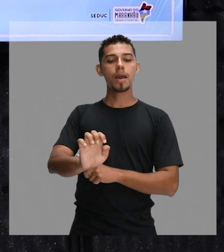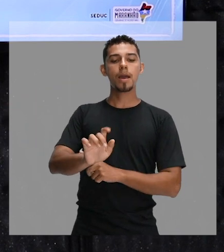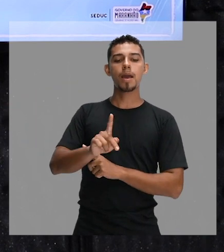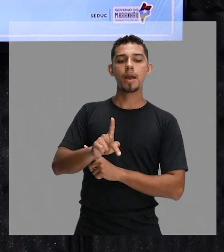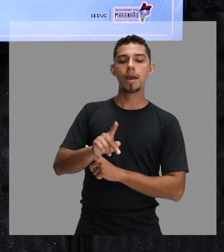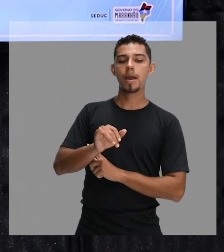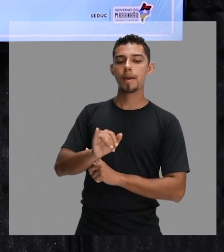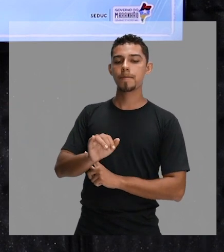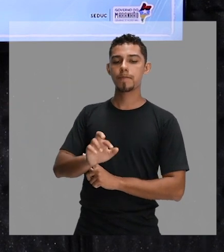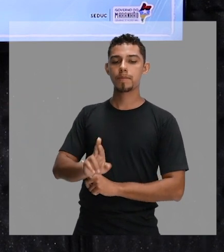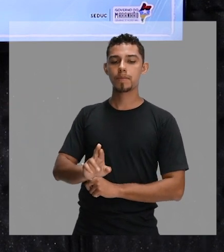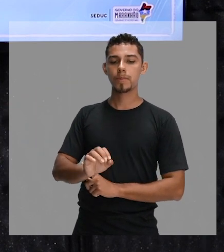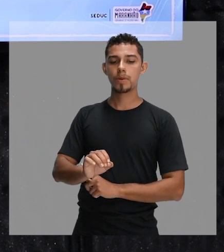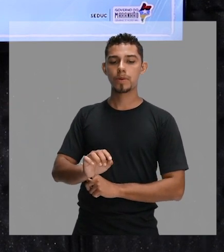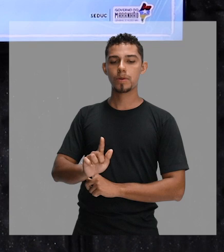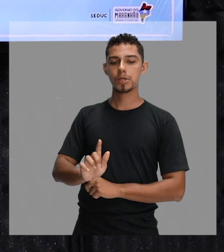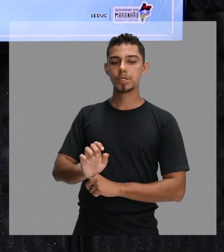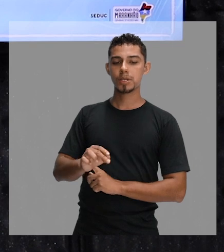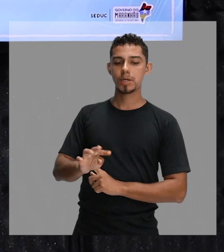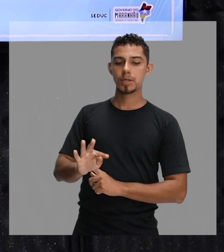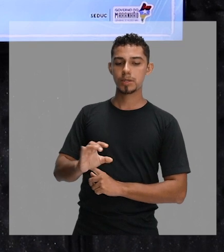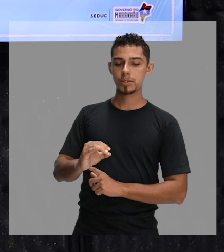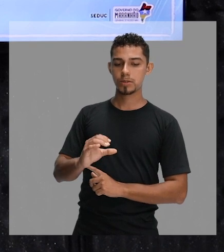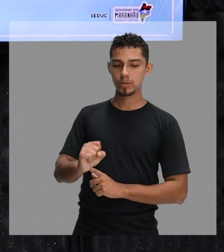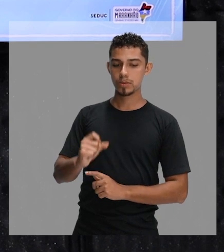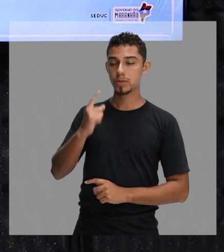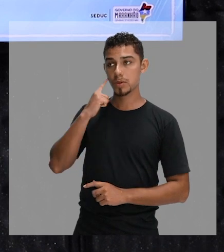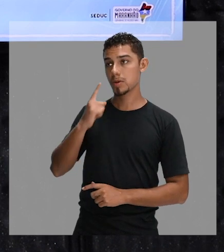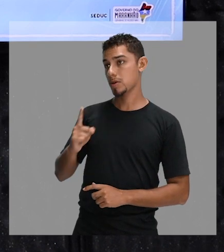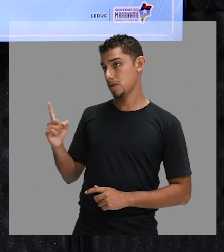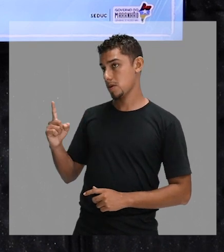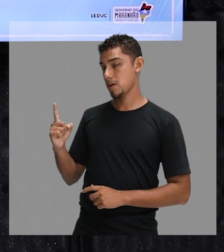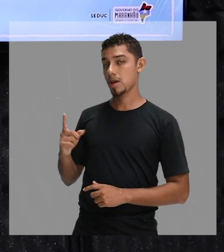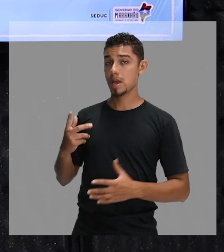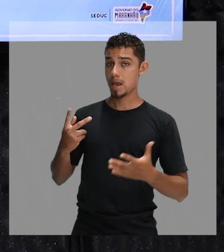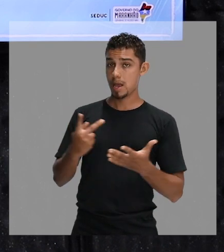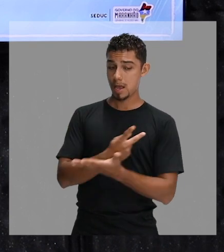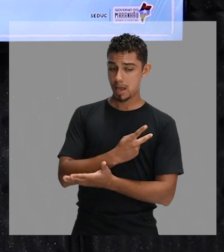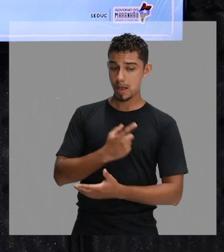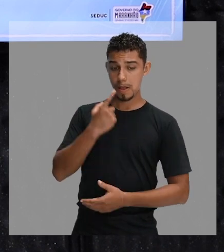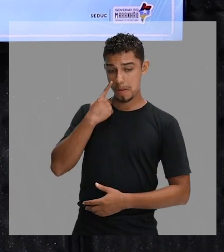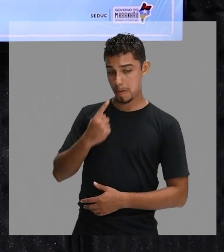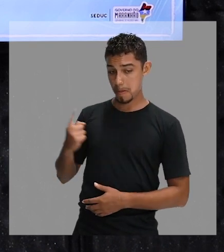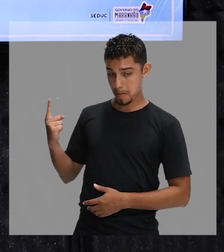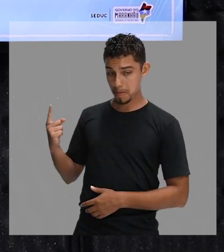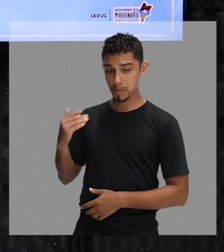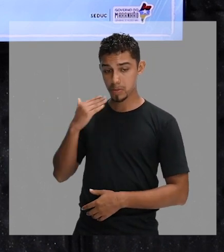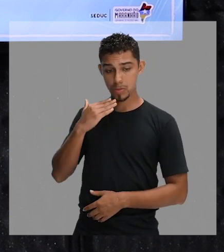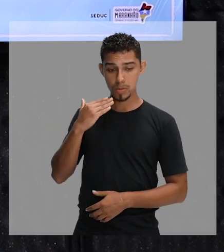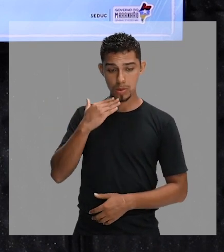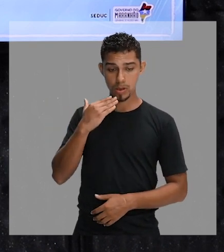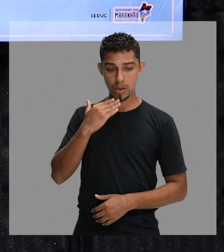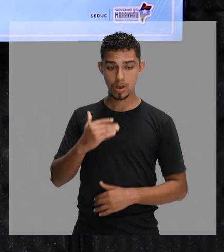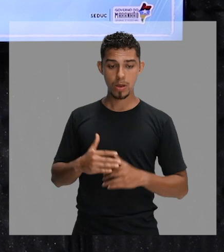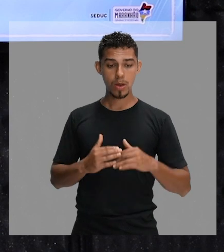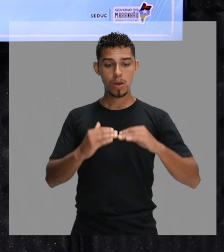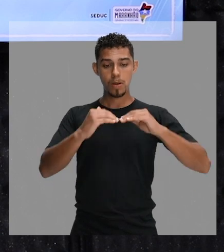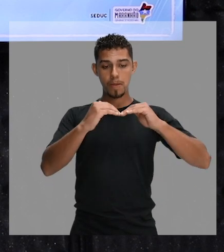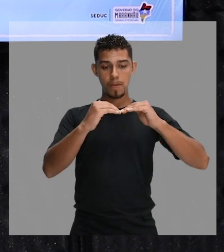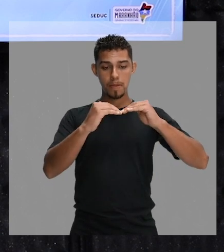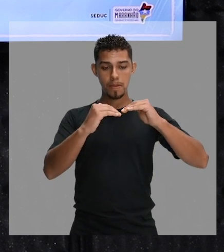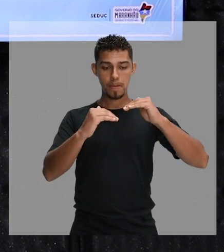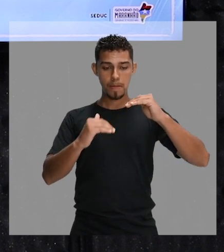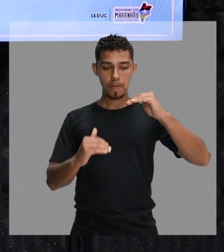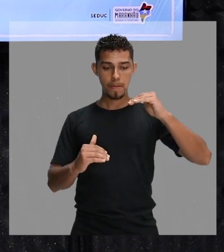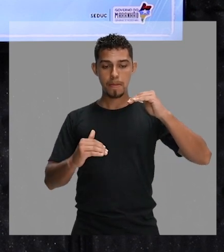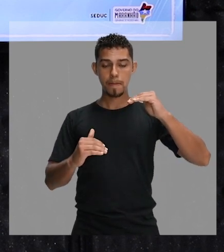Olha um exemplo de uma falha geológica aqui. O bloco de rocha foi para cima, o outro bloco sofreu um rebaixamento, nós temos